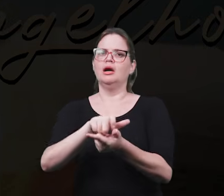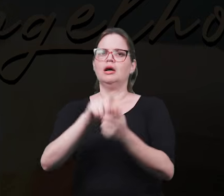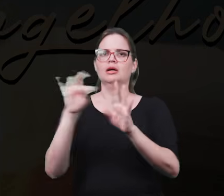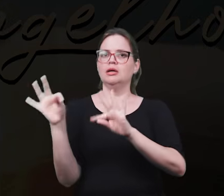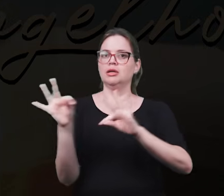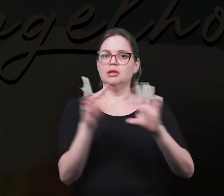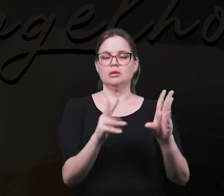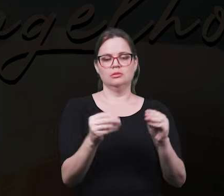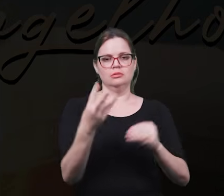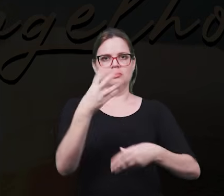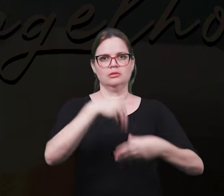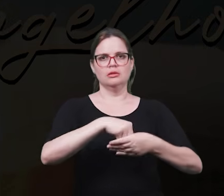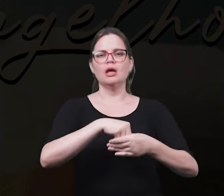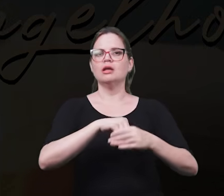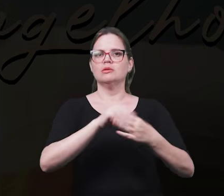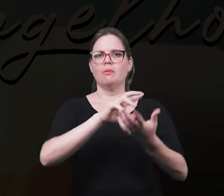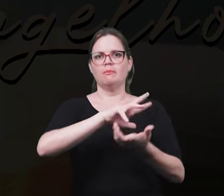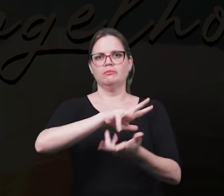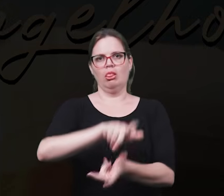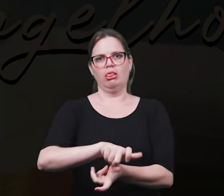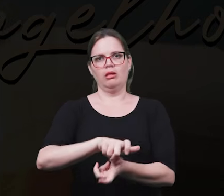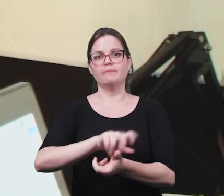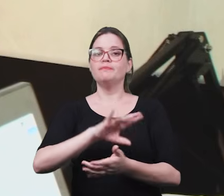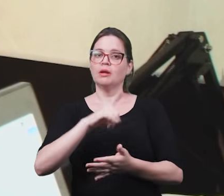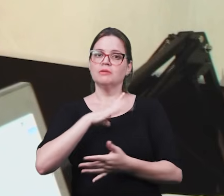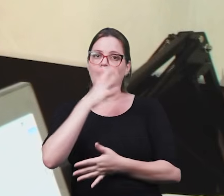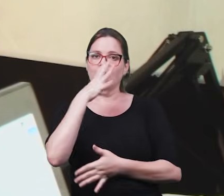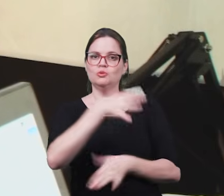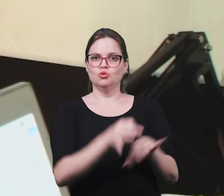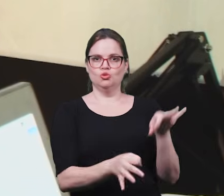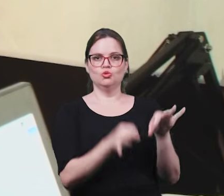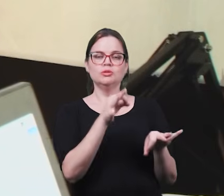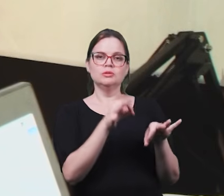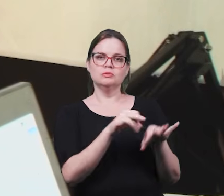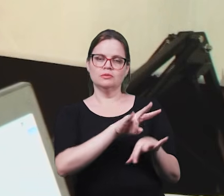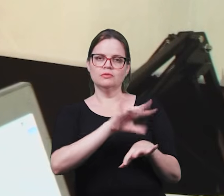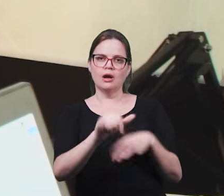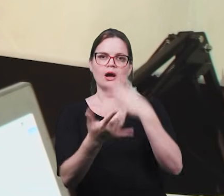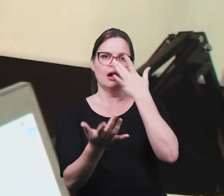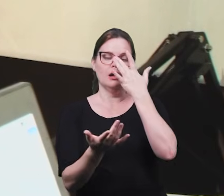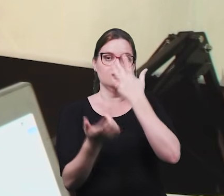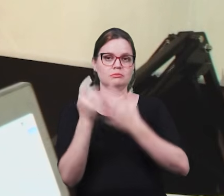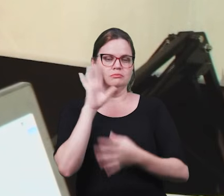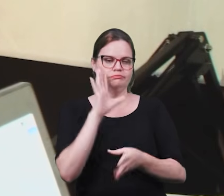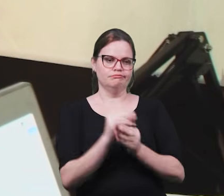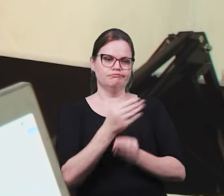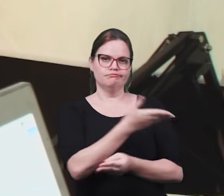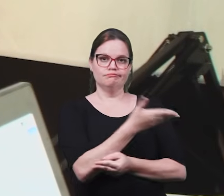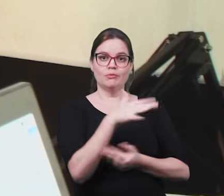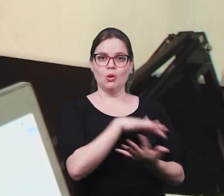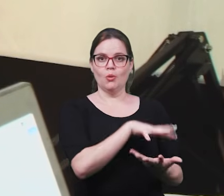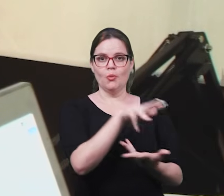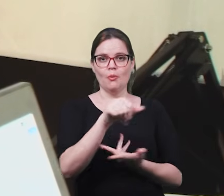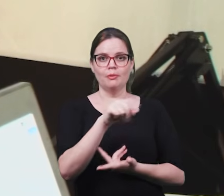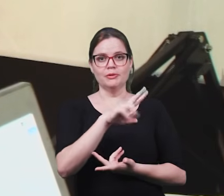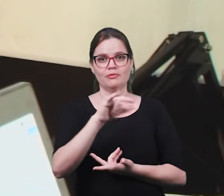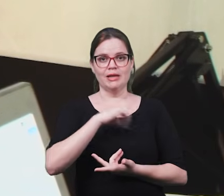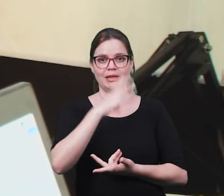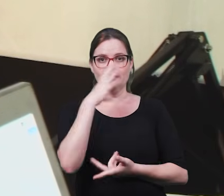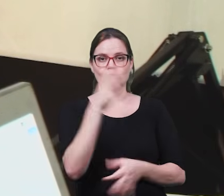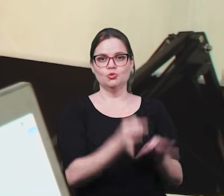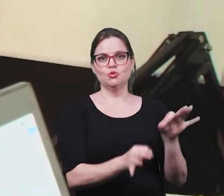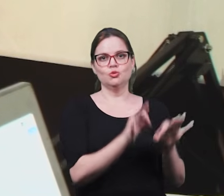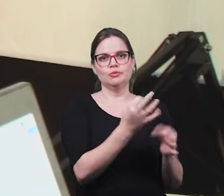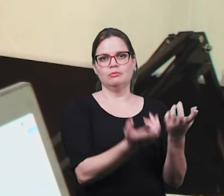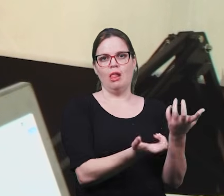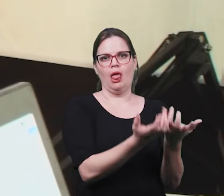a obra que nelas há se queimarão. Então há um juízo, né? O mundo que está aí está entesourado como que por fogo, né?